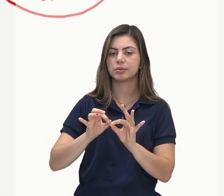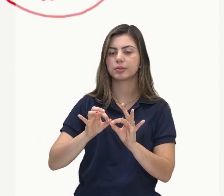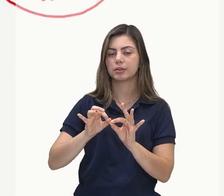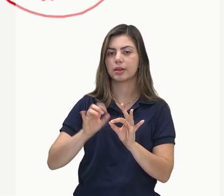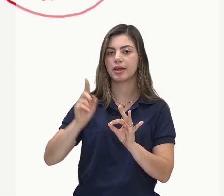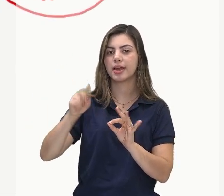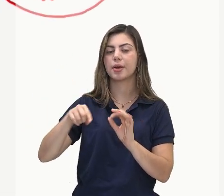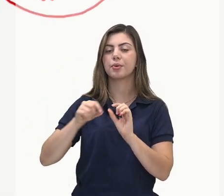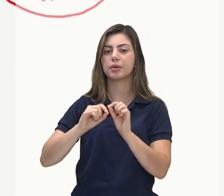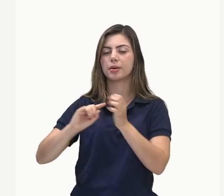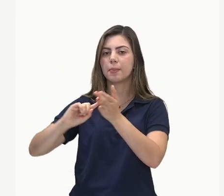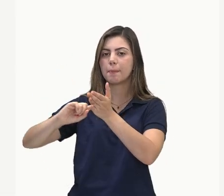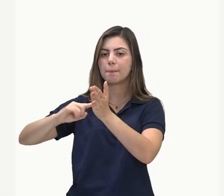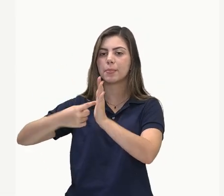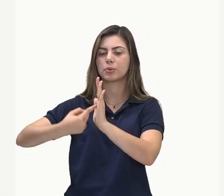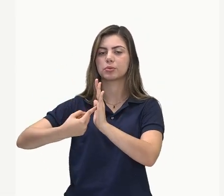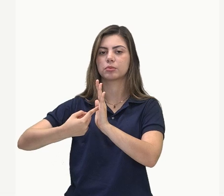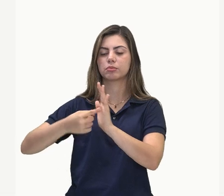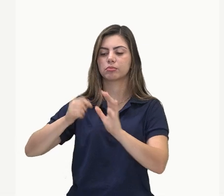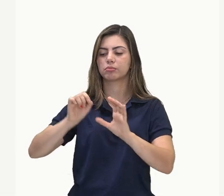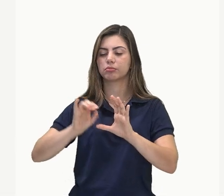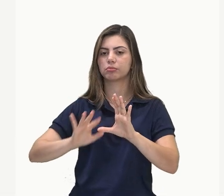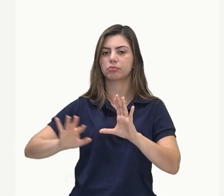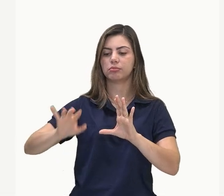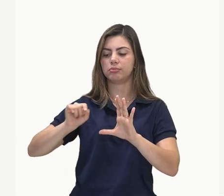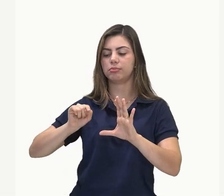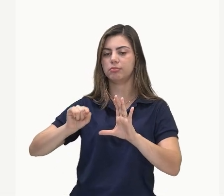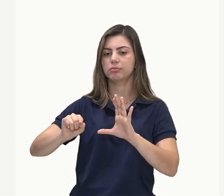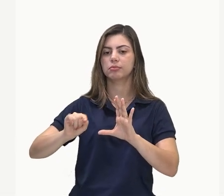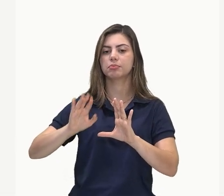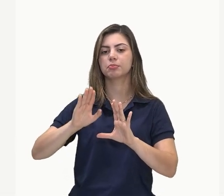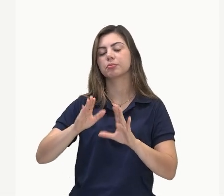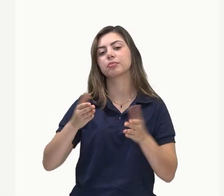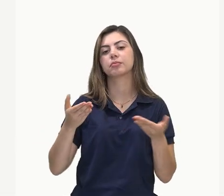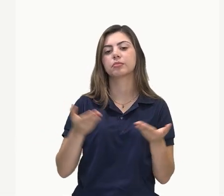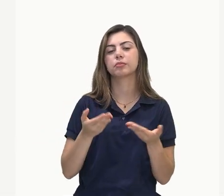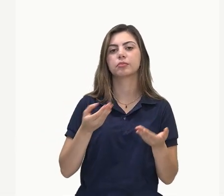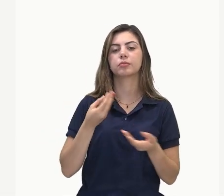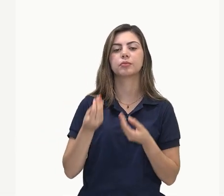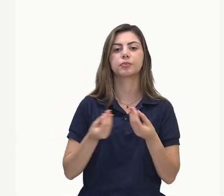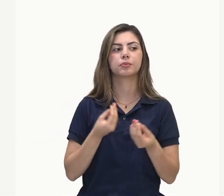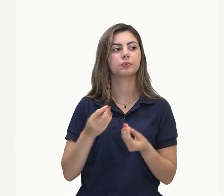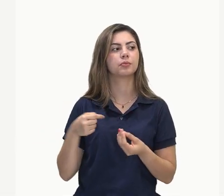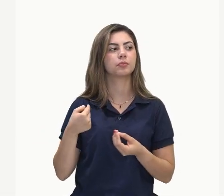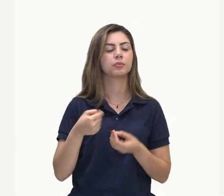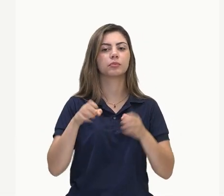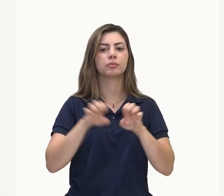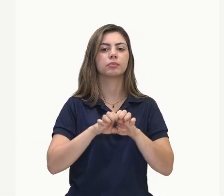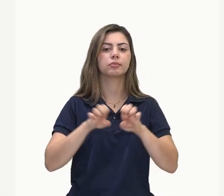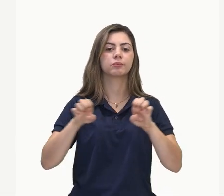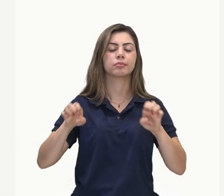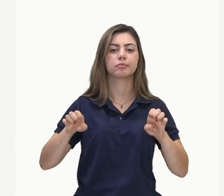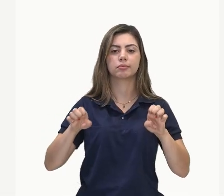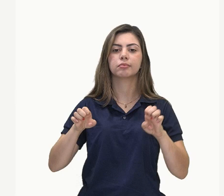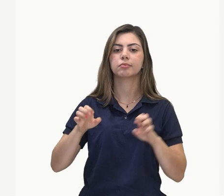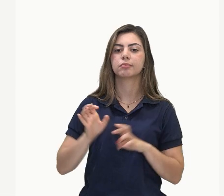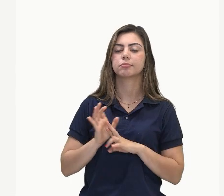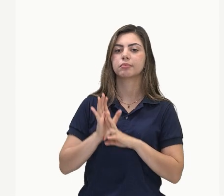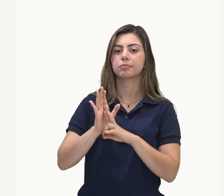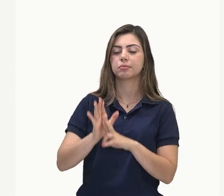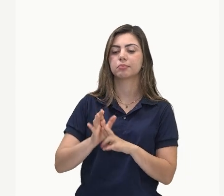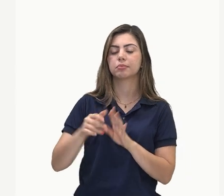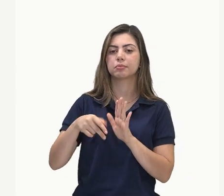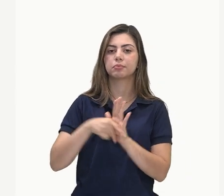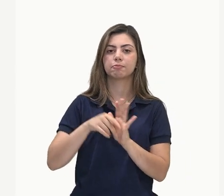circunferência, certo? Agora, a equação, a expressão, né, que representa a